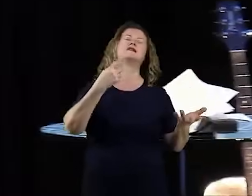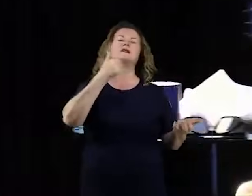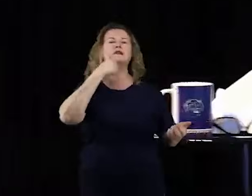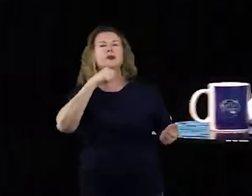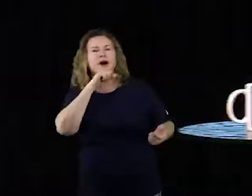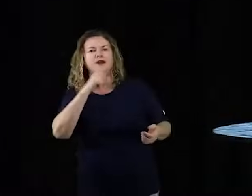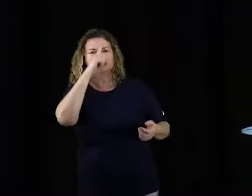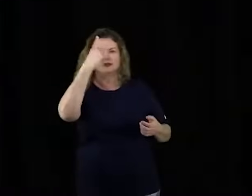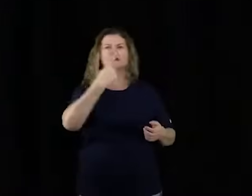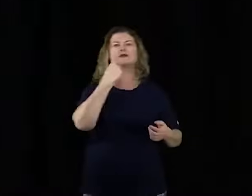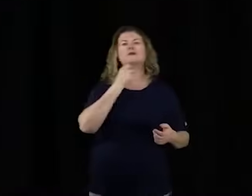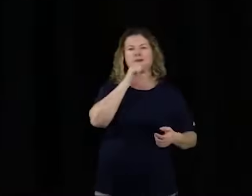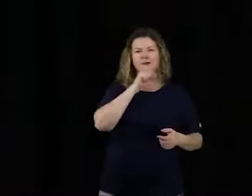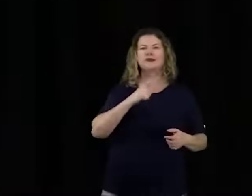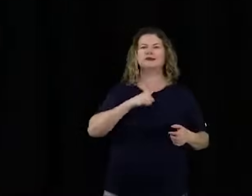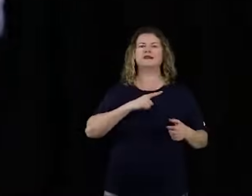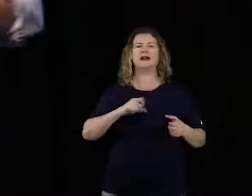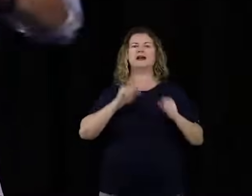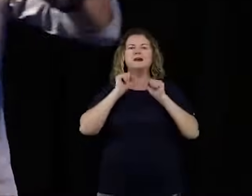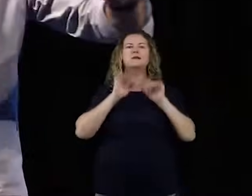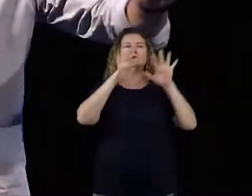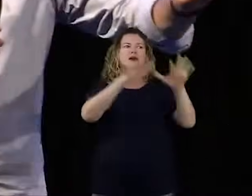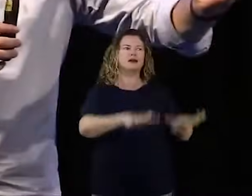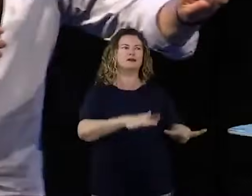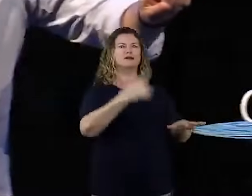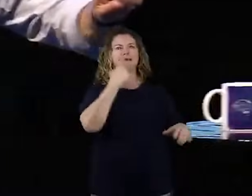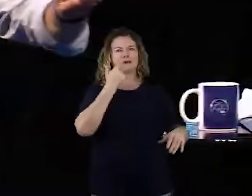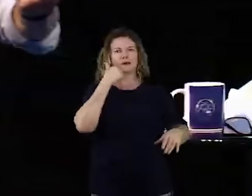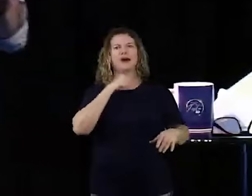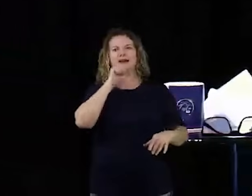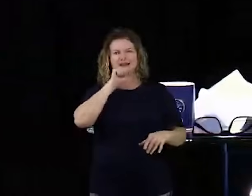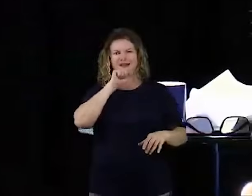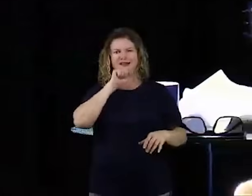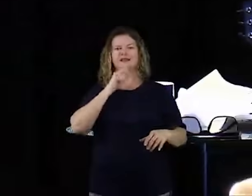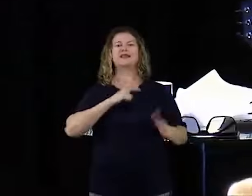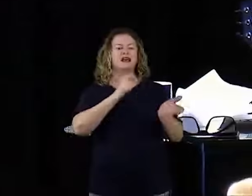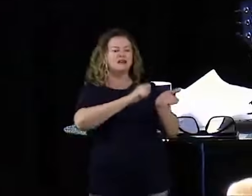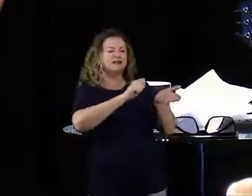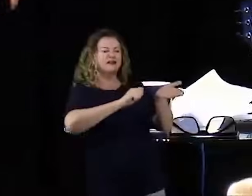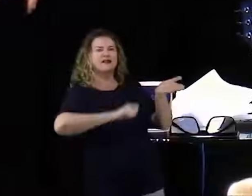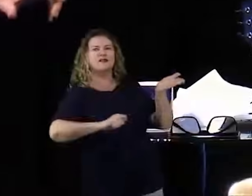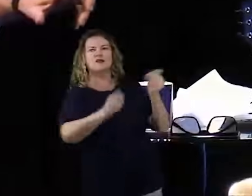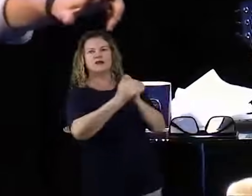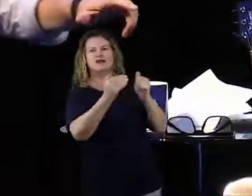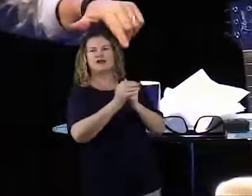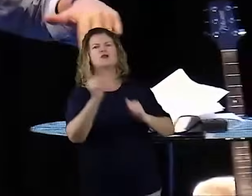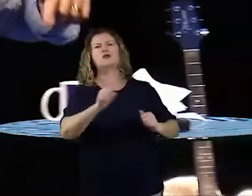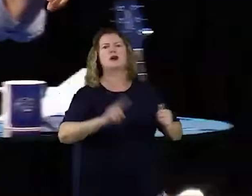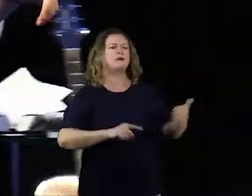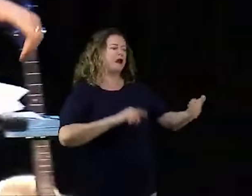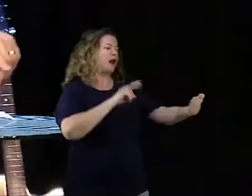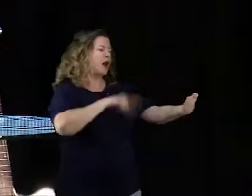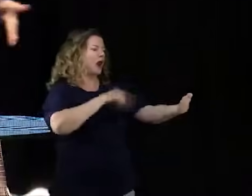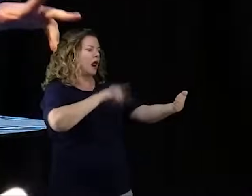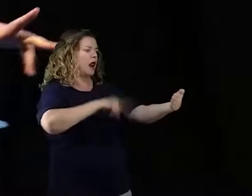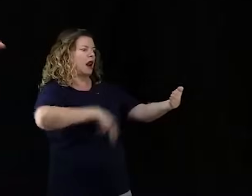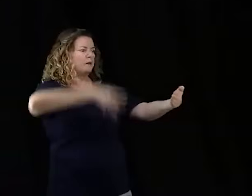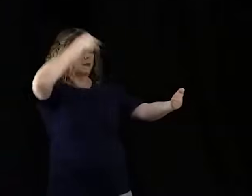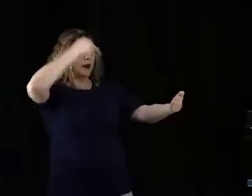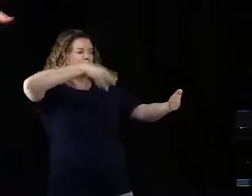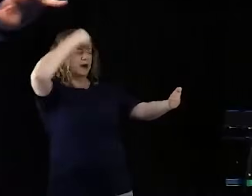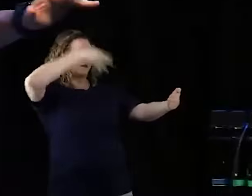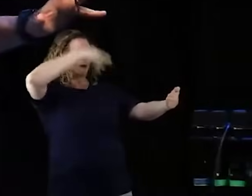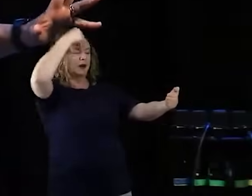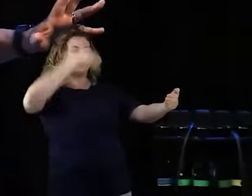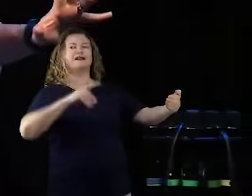escreve uma oração não é para virar reza não esse povo que fica decorando oração na verdade tá achando que tá agradando a